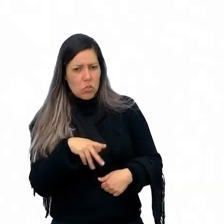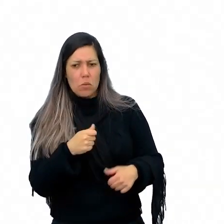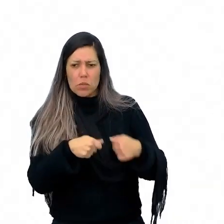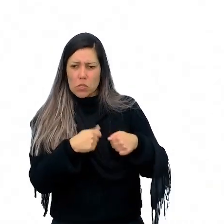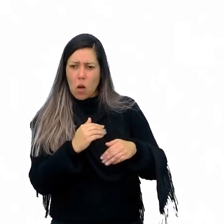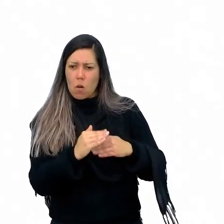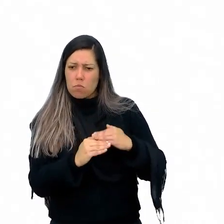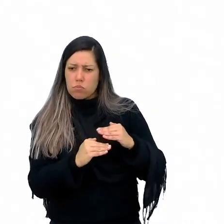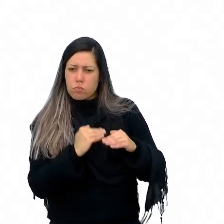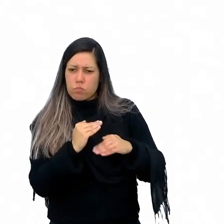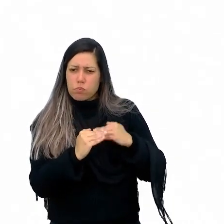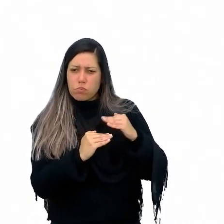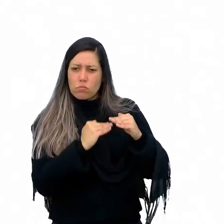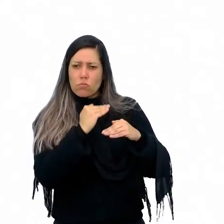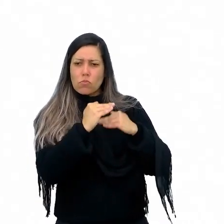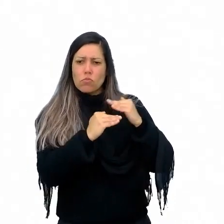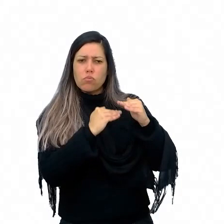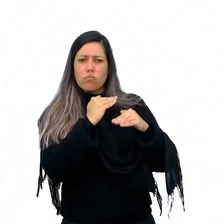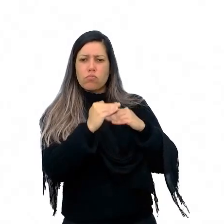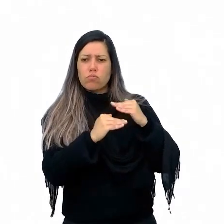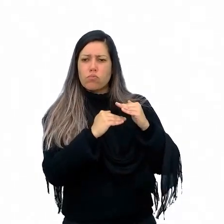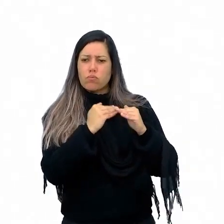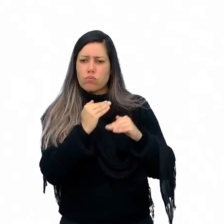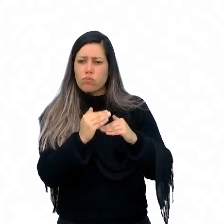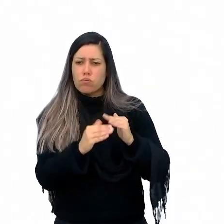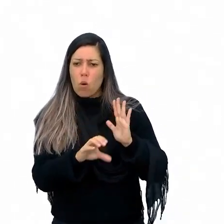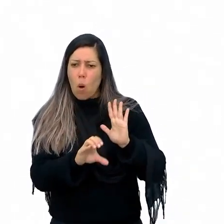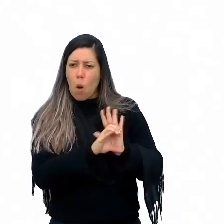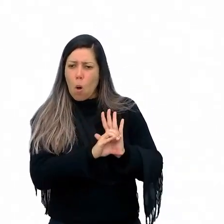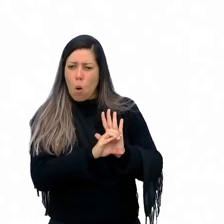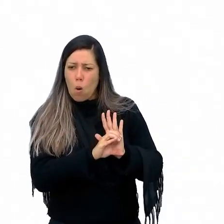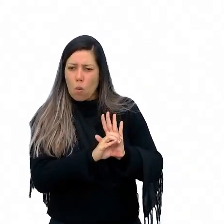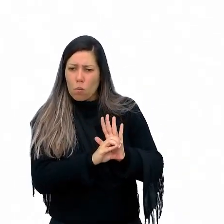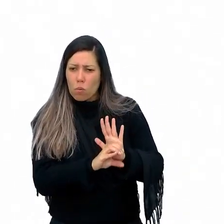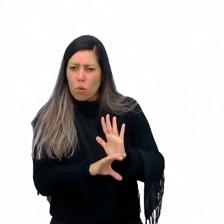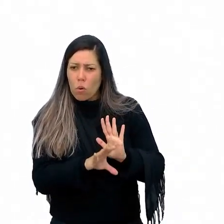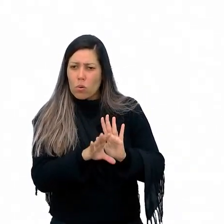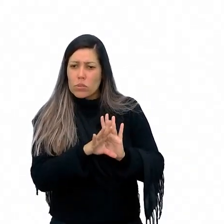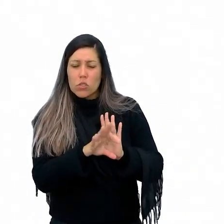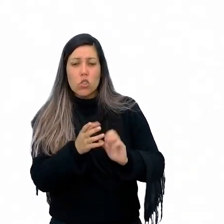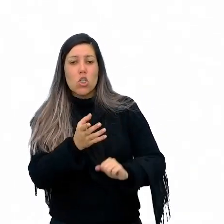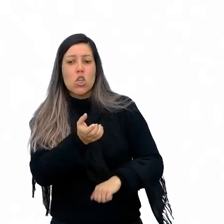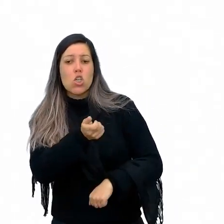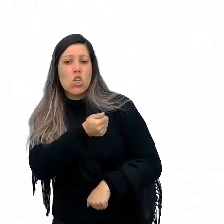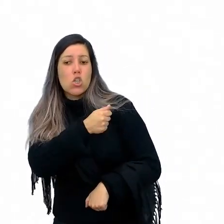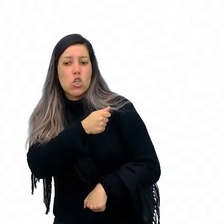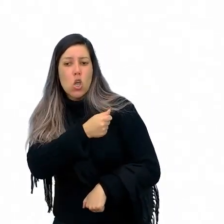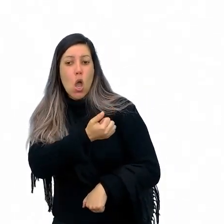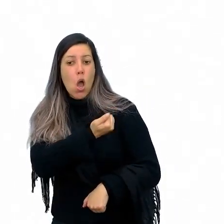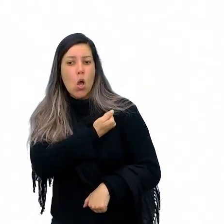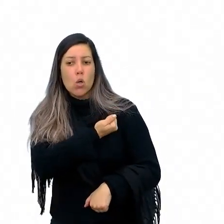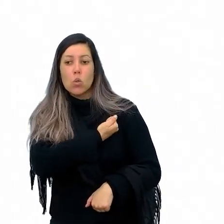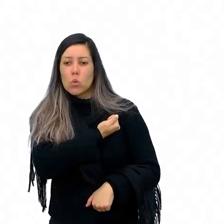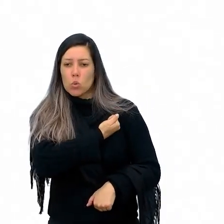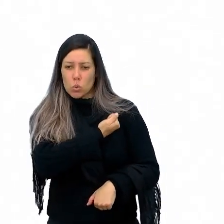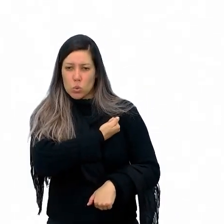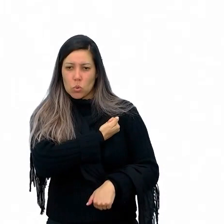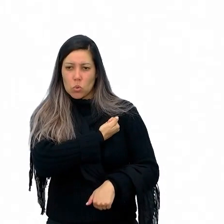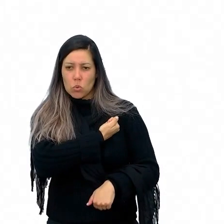desenvolver nas suas aulas o conceito de, não sei, de número racional. Tá.